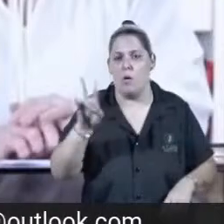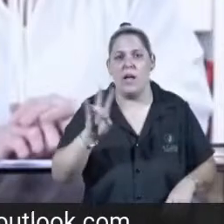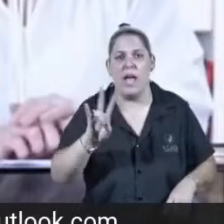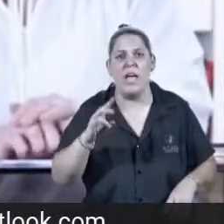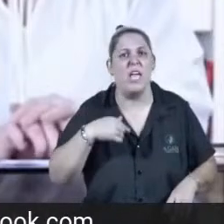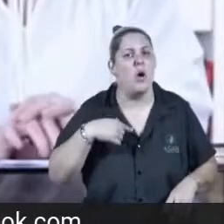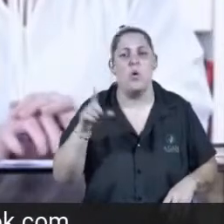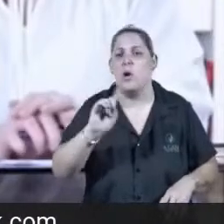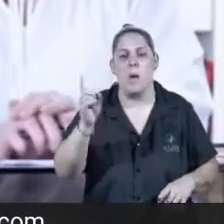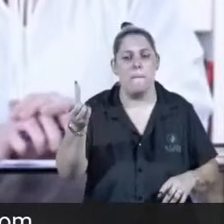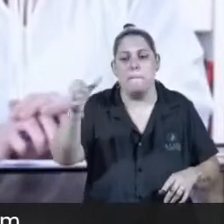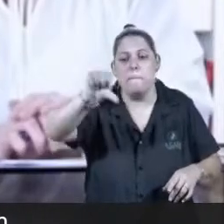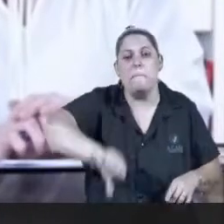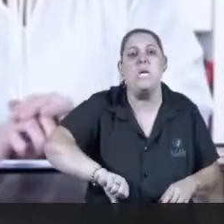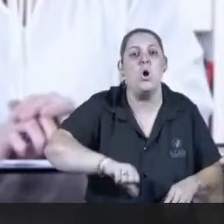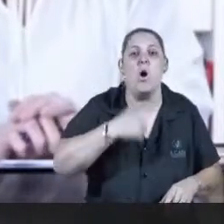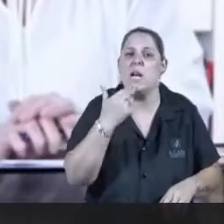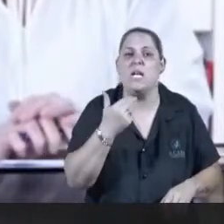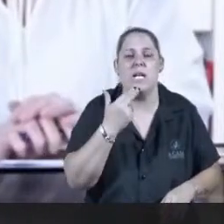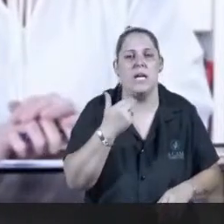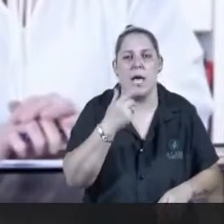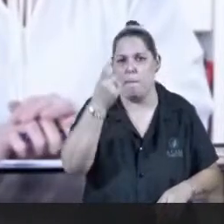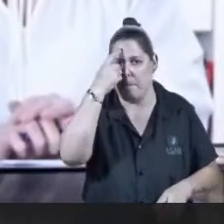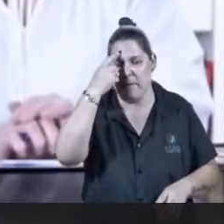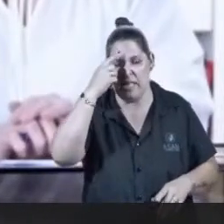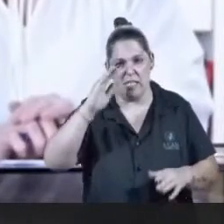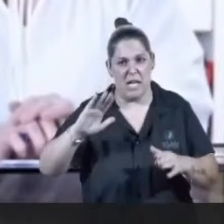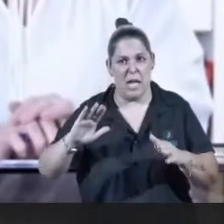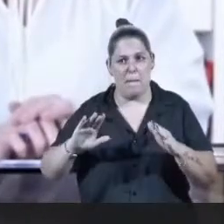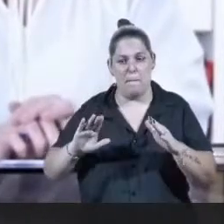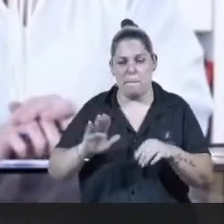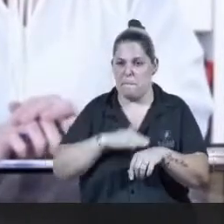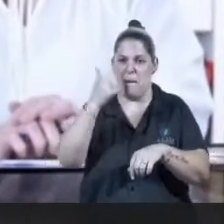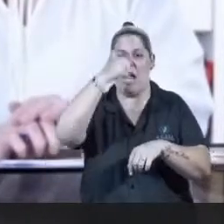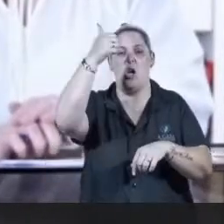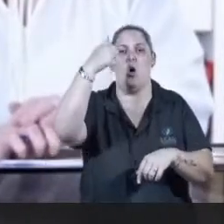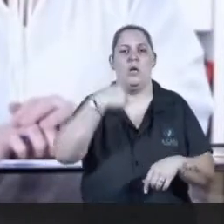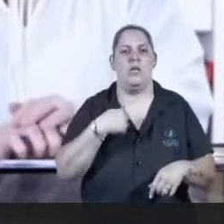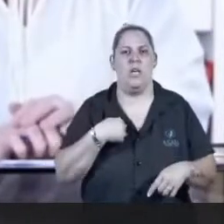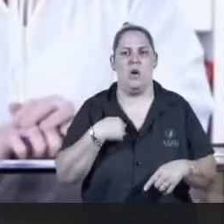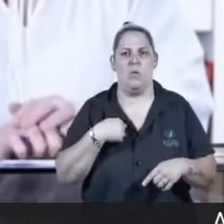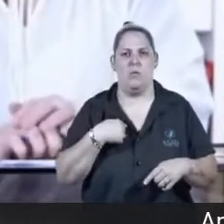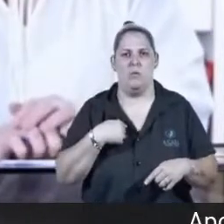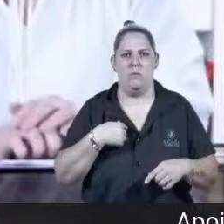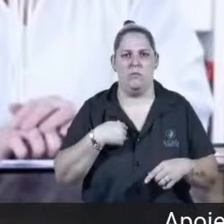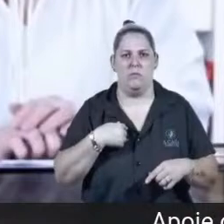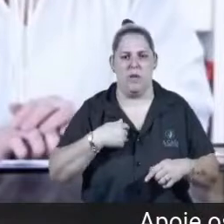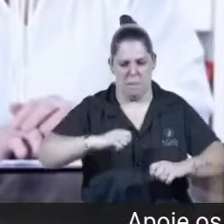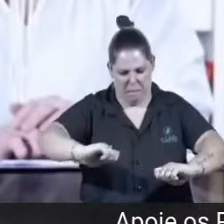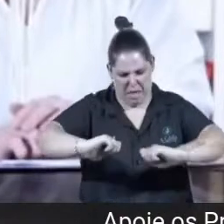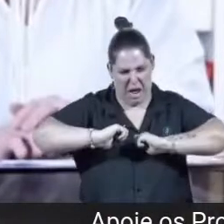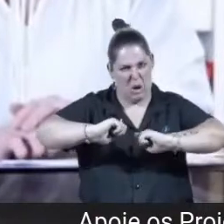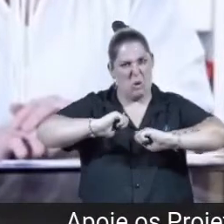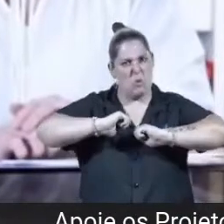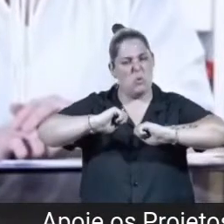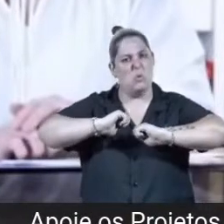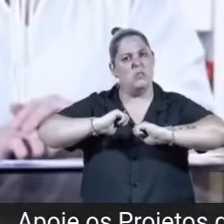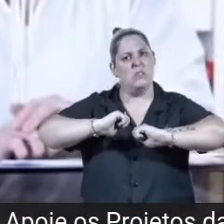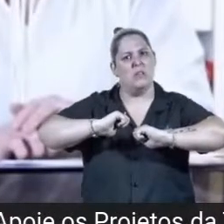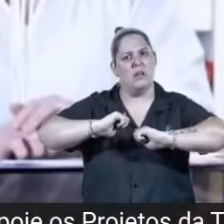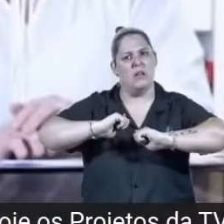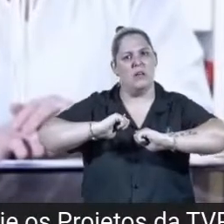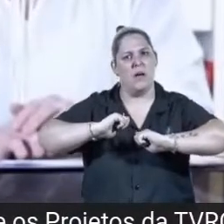ninguém que pensa que é maior do que eu. As pessoas que me acusam têm muito menos caráter do que você, ô